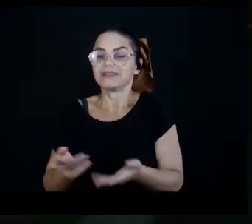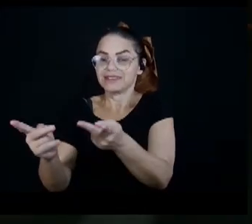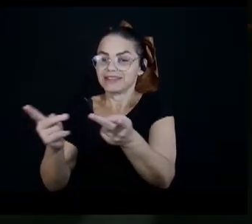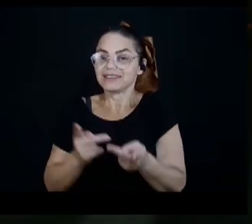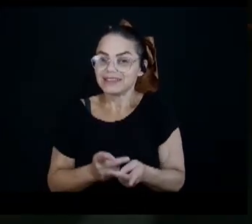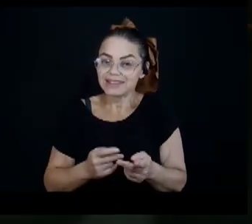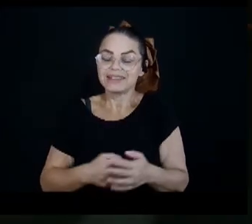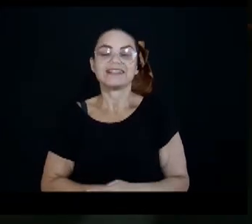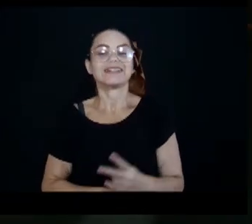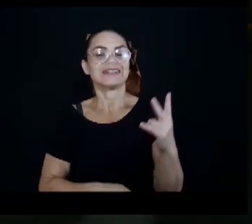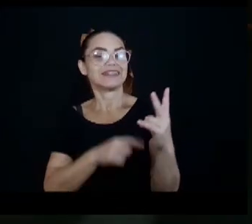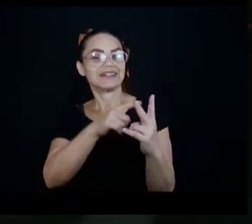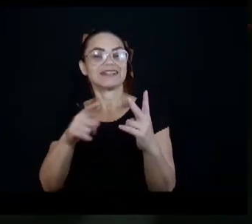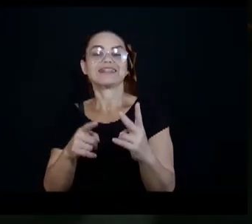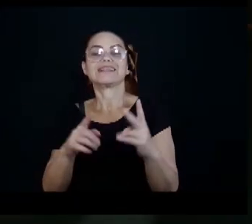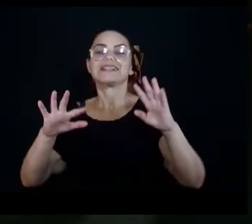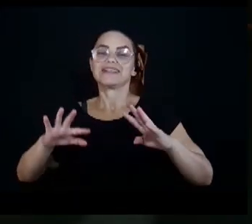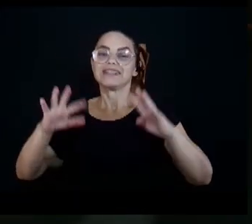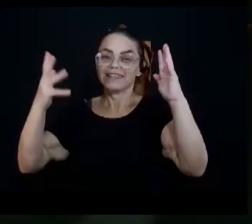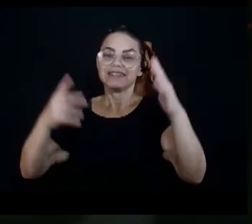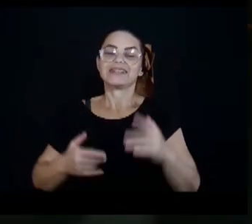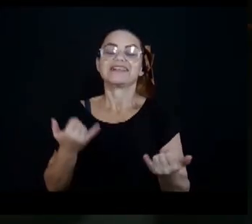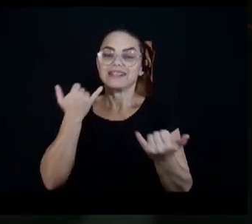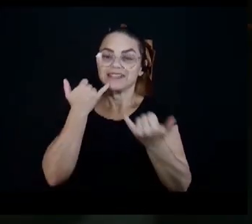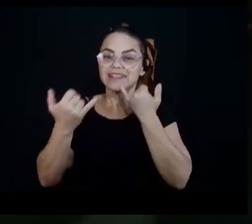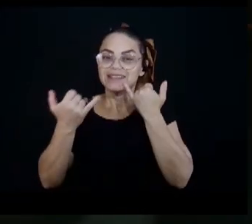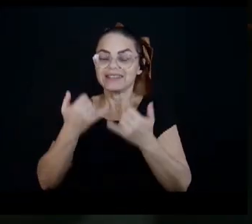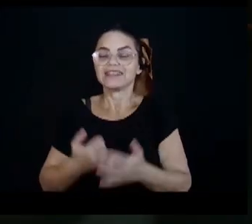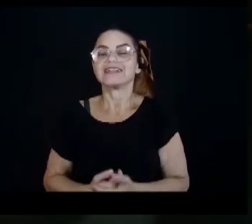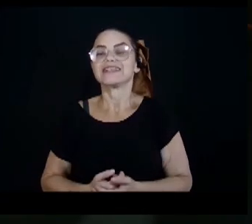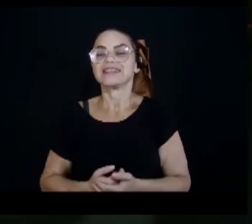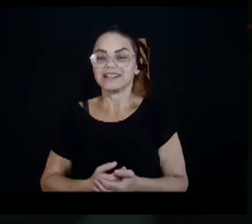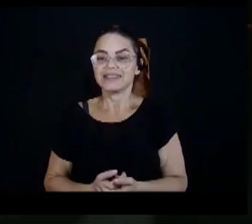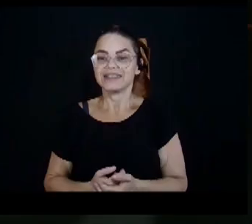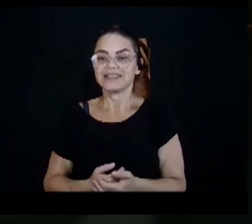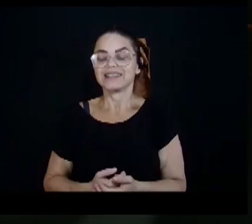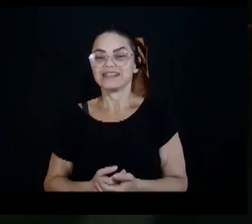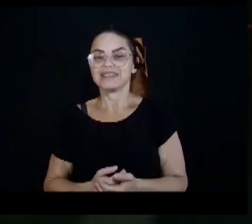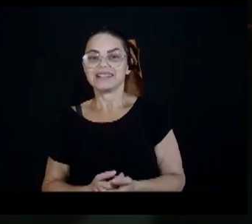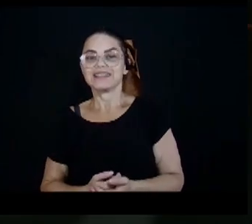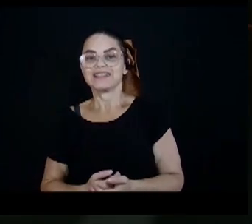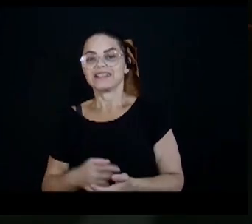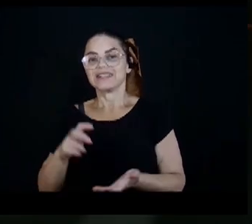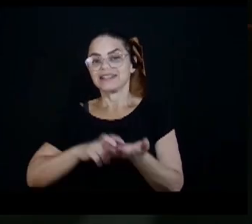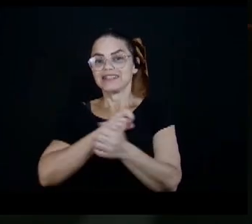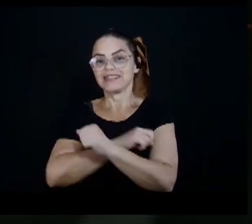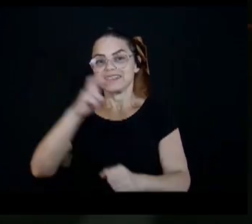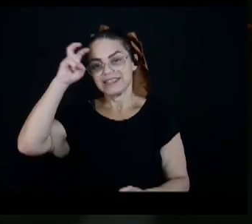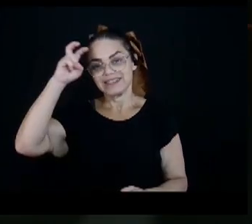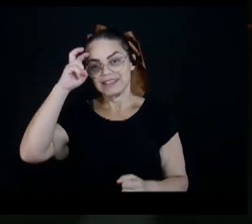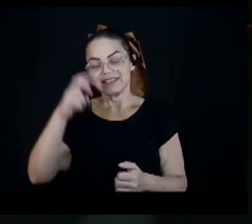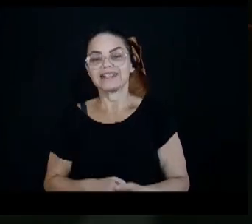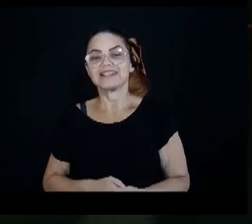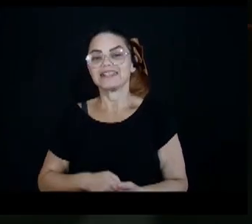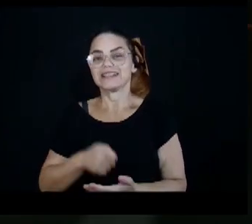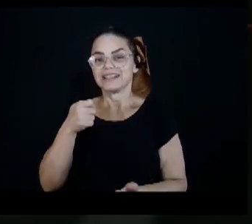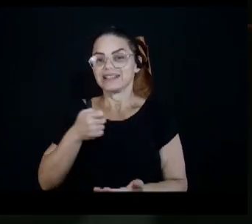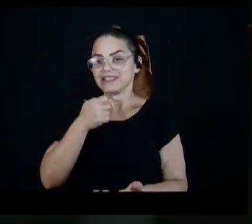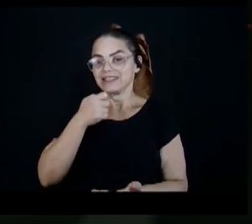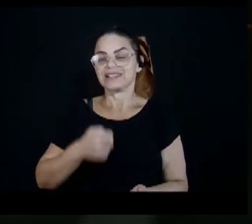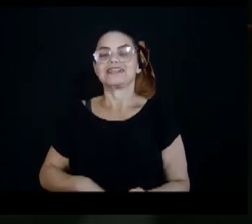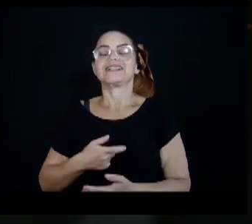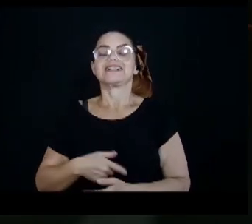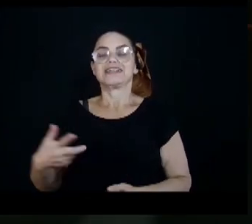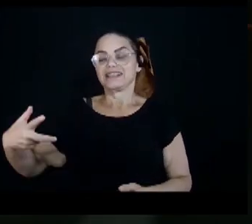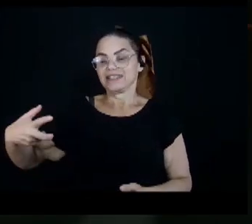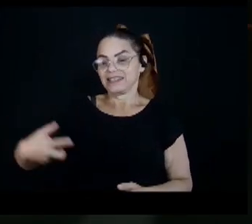um show de informação para a gente na manhã dessa quinta-feira. A gente fala aqui da ditadura das agulhas, né? Tem tanta